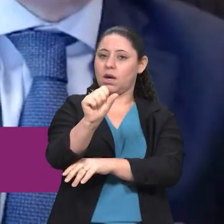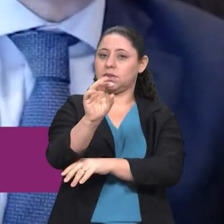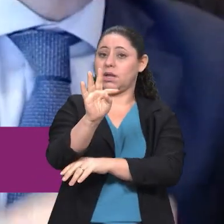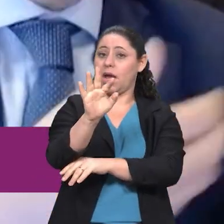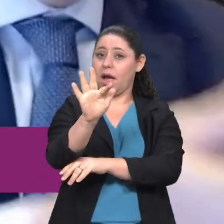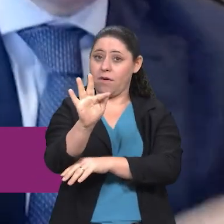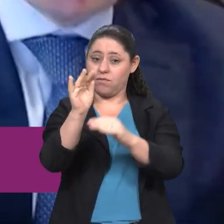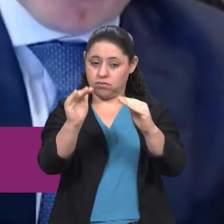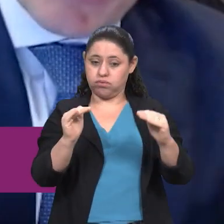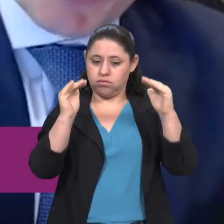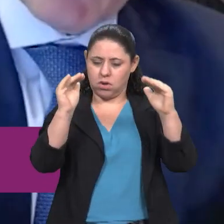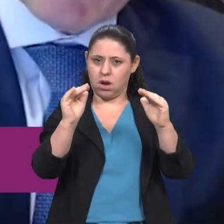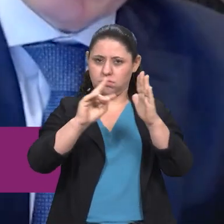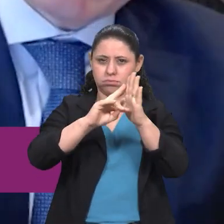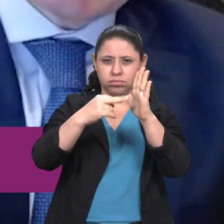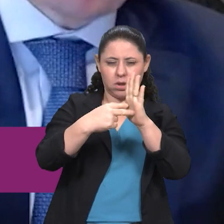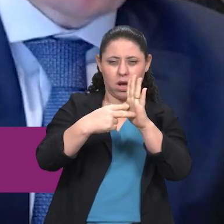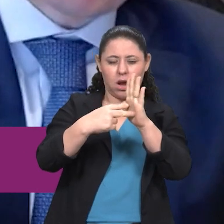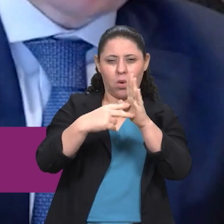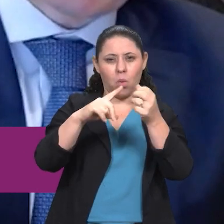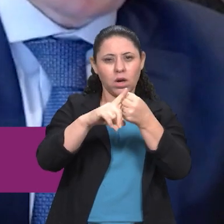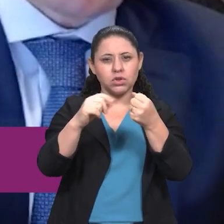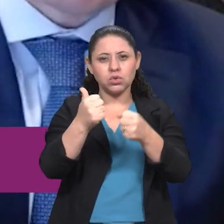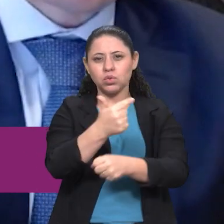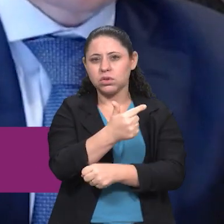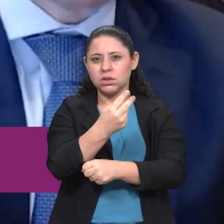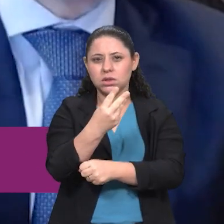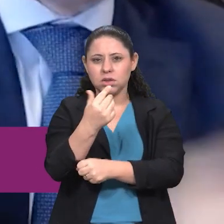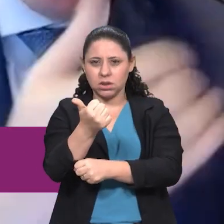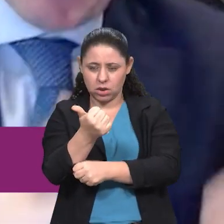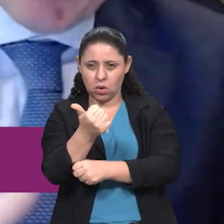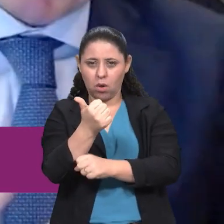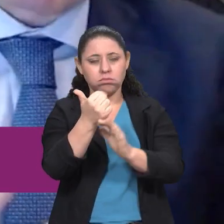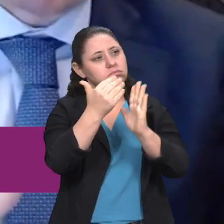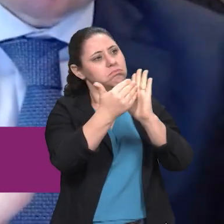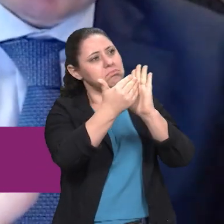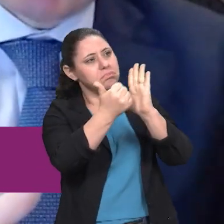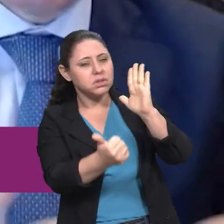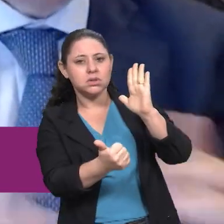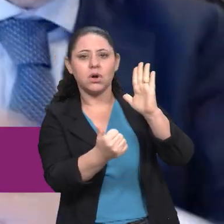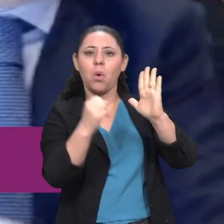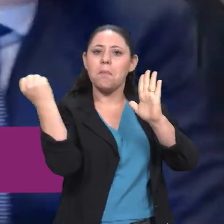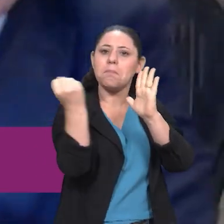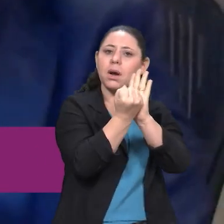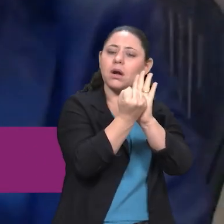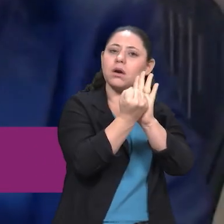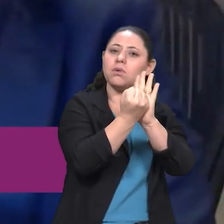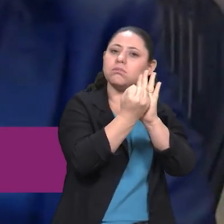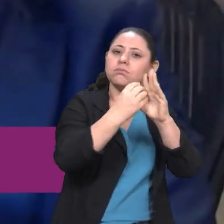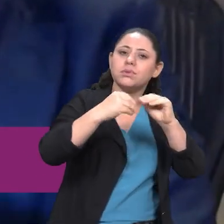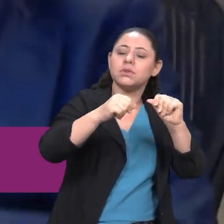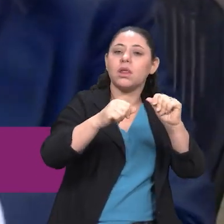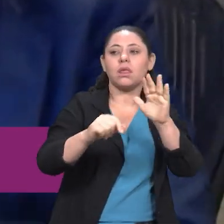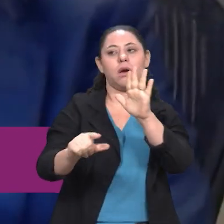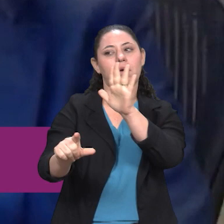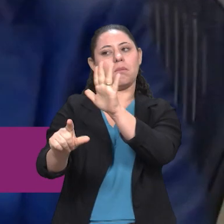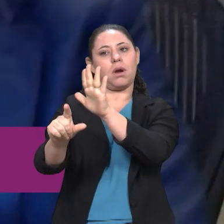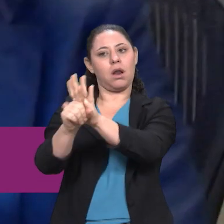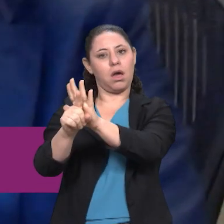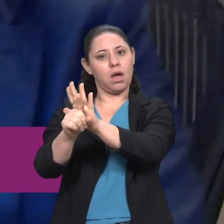Supremo interpretando o artigo 231 da Constituição Federal, derrubando o marco temporal, e eu tenho uma lei que